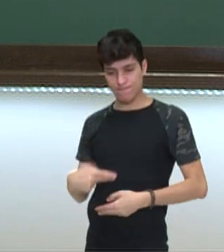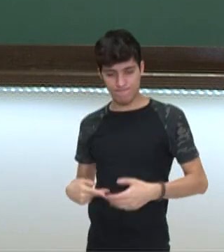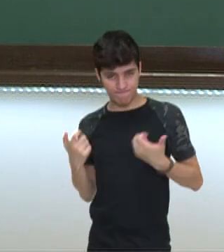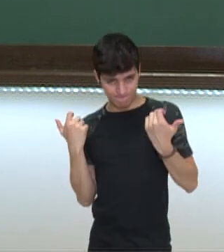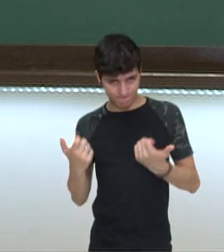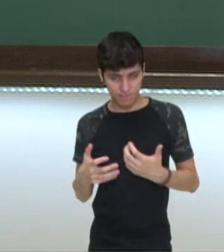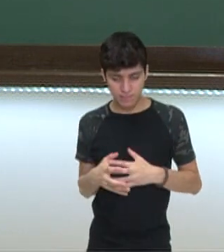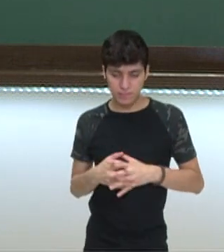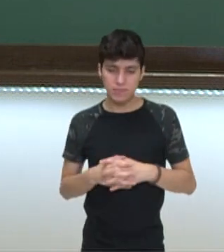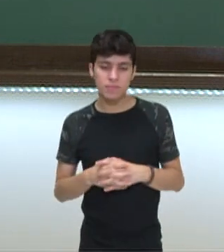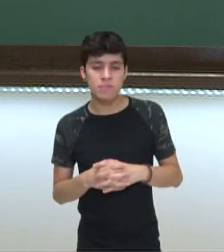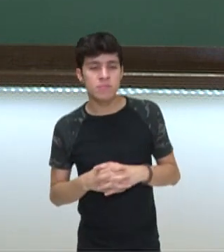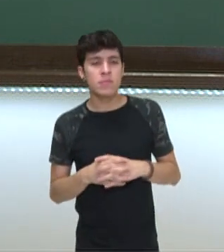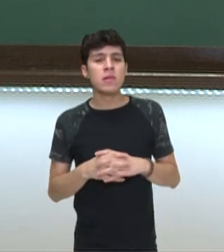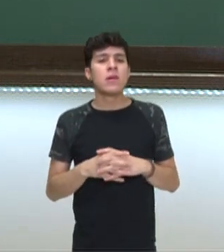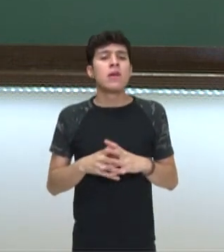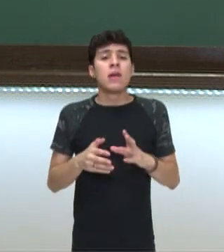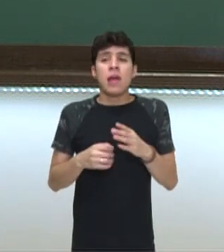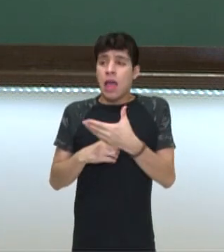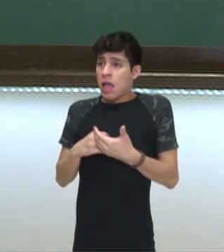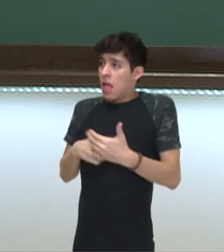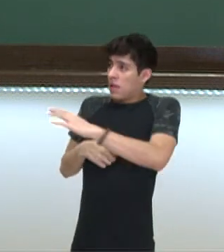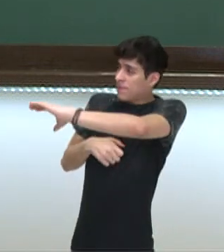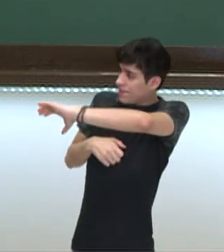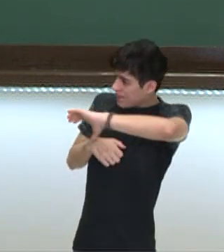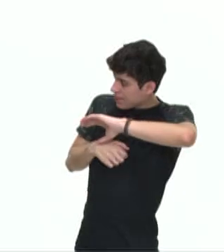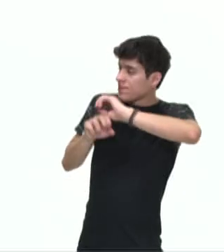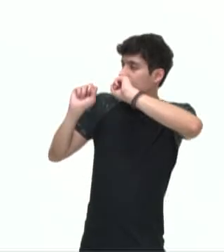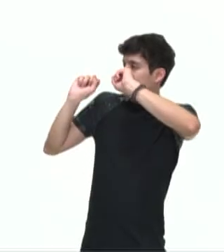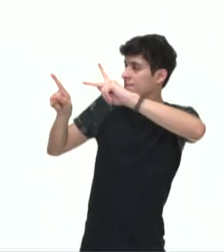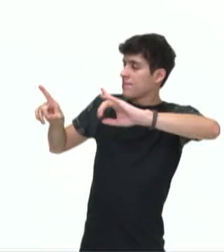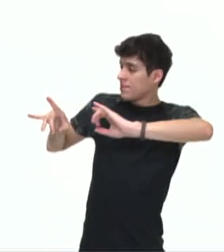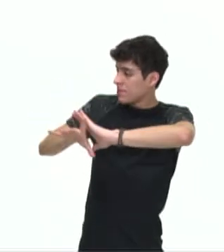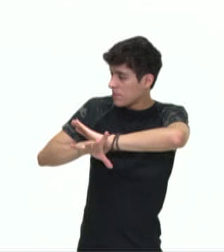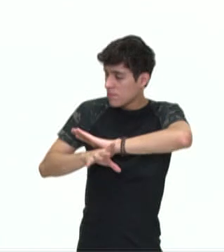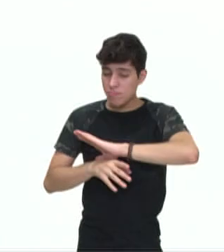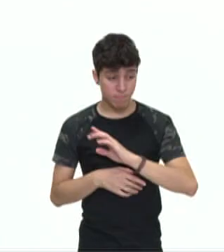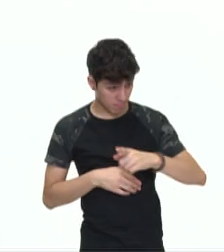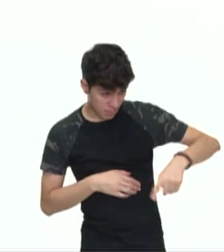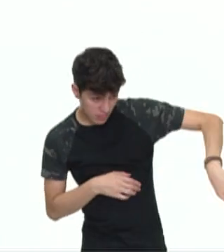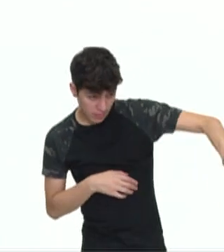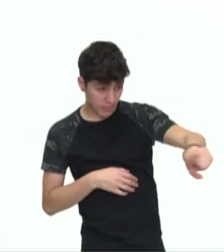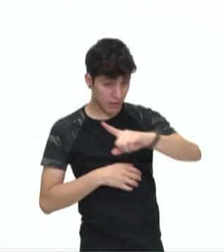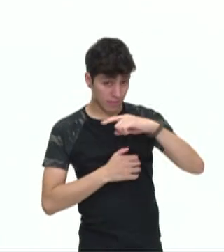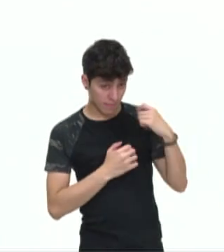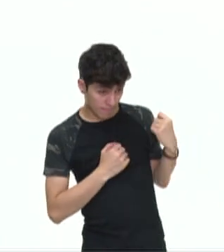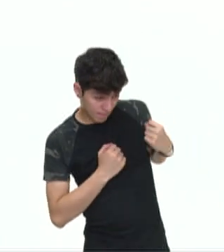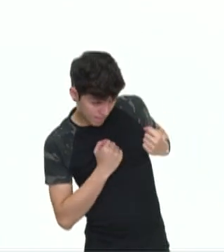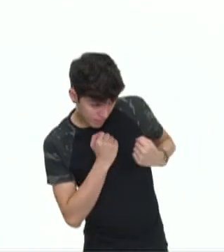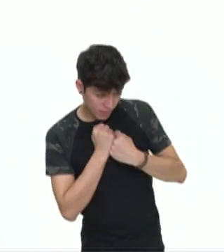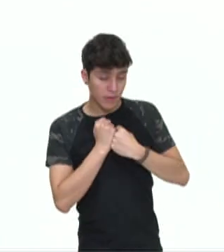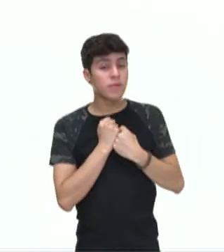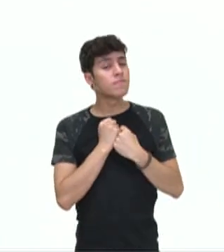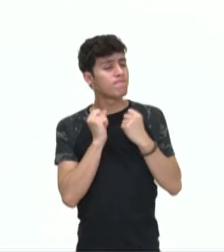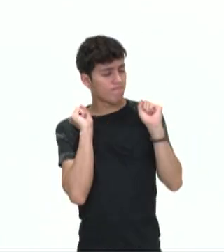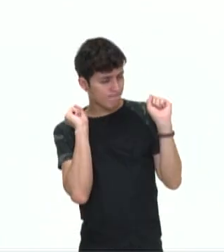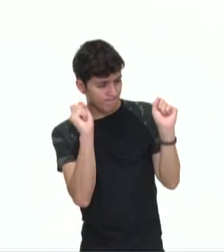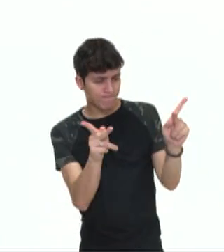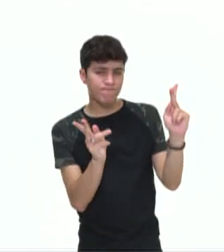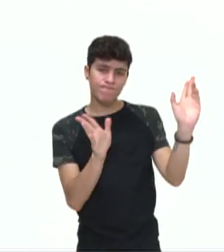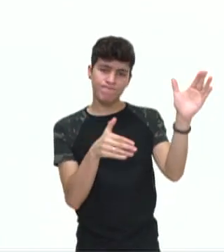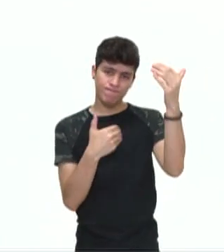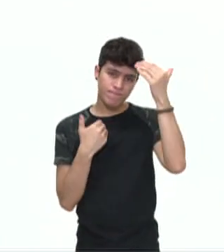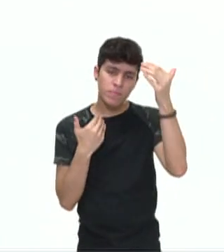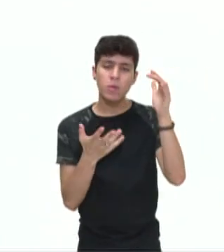governo e daí o quê que o governo estadual fazia a mesma coisa em troca daqueles coronéis que ajudaram o governador a ser